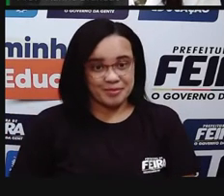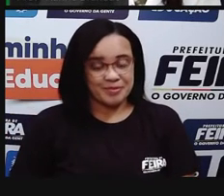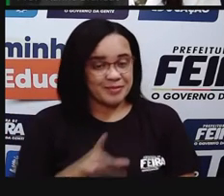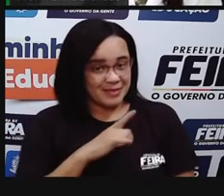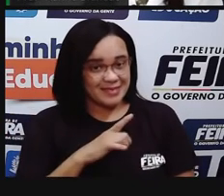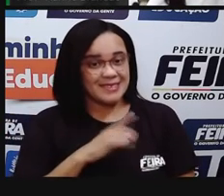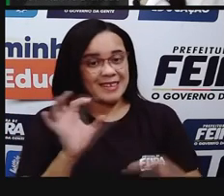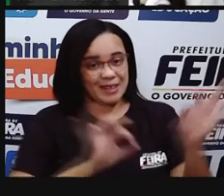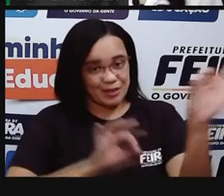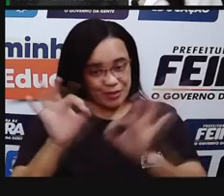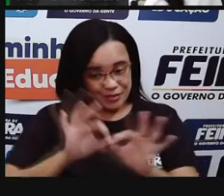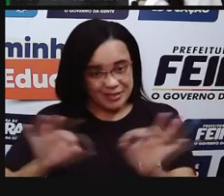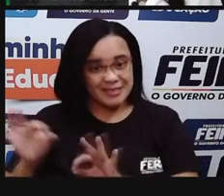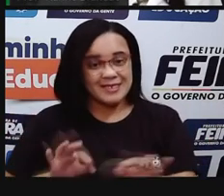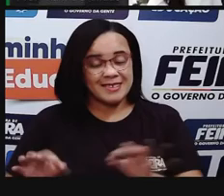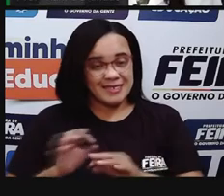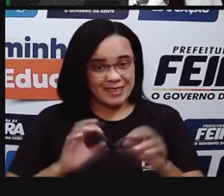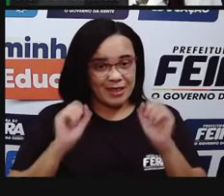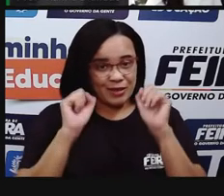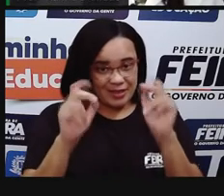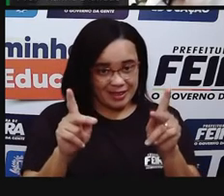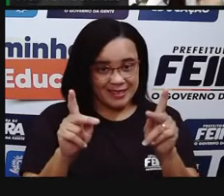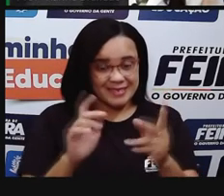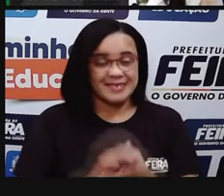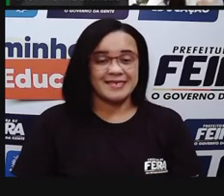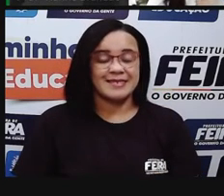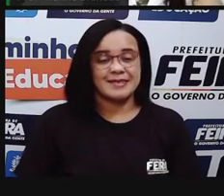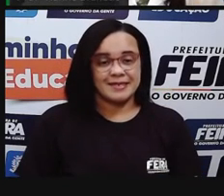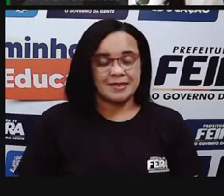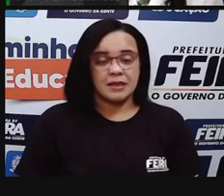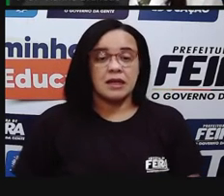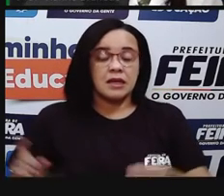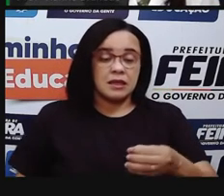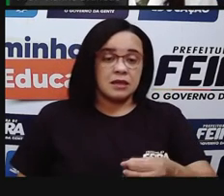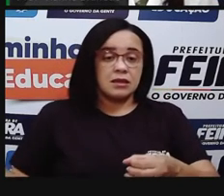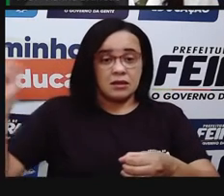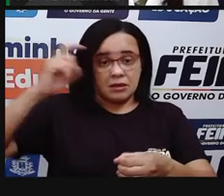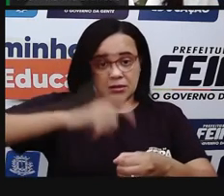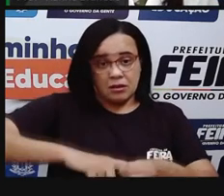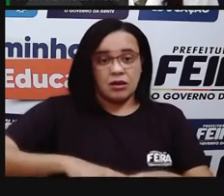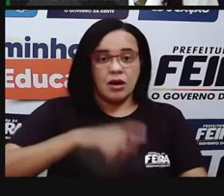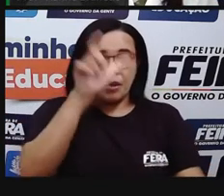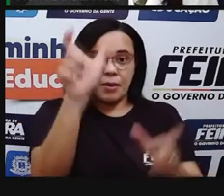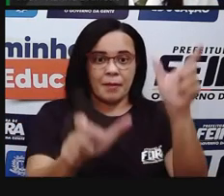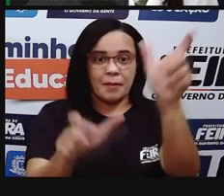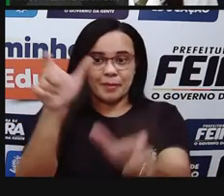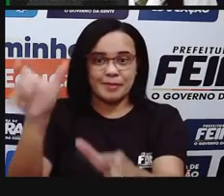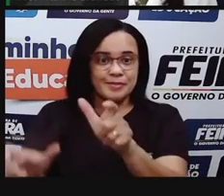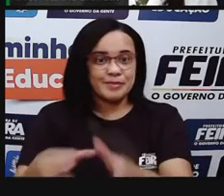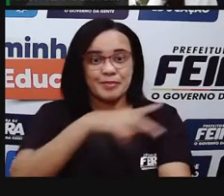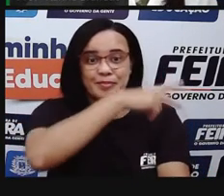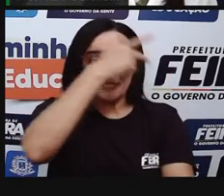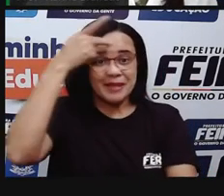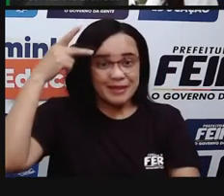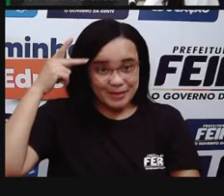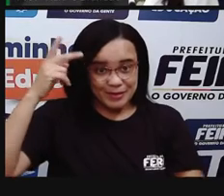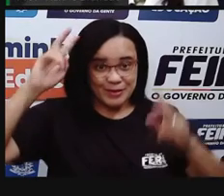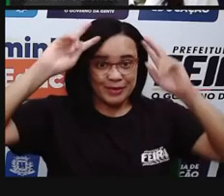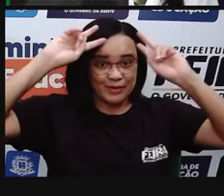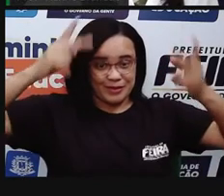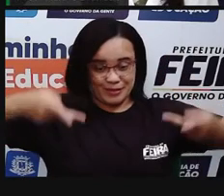organizar, tá certo? E aí, então, voltando para o ser humano e a classificação biológica do ser